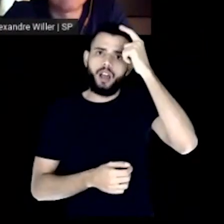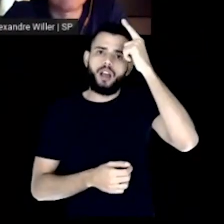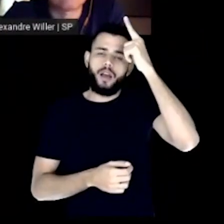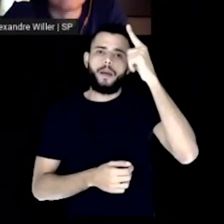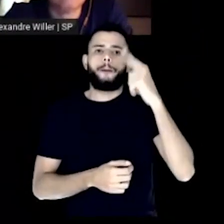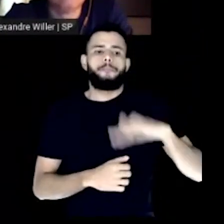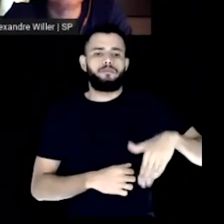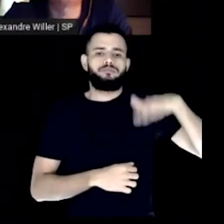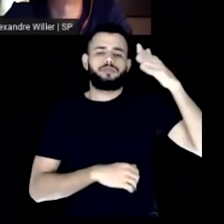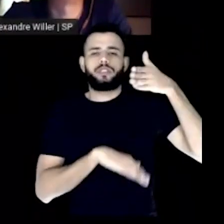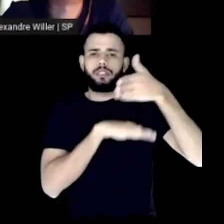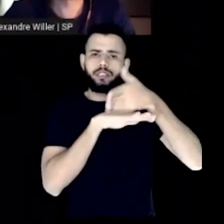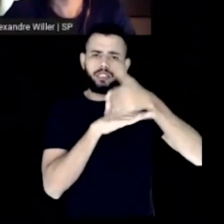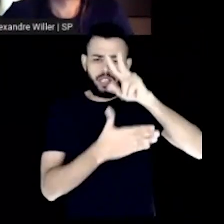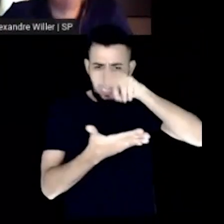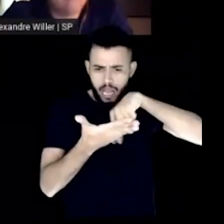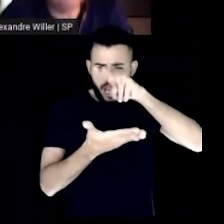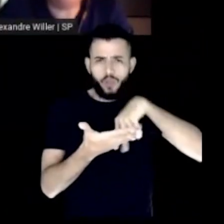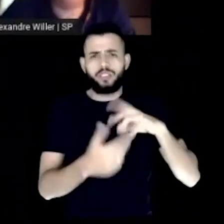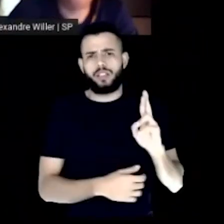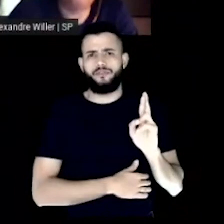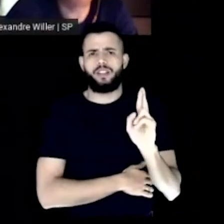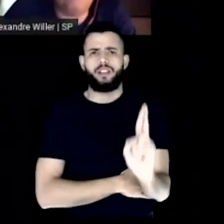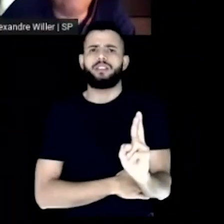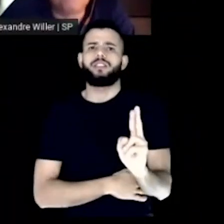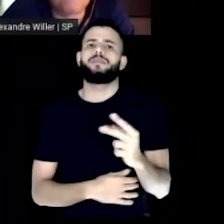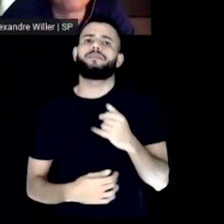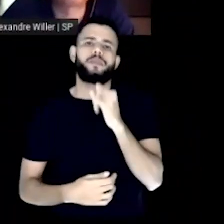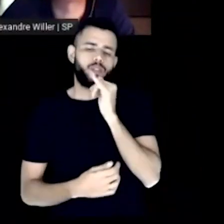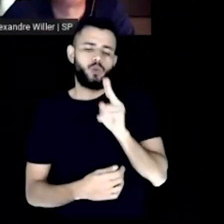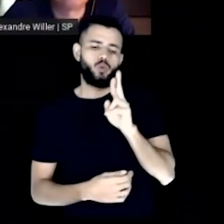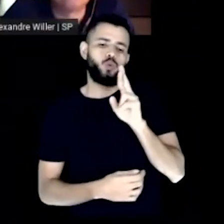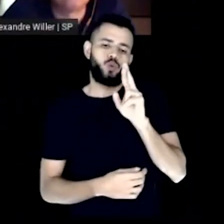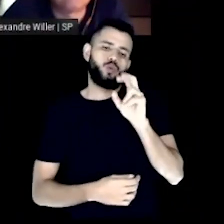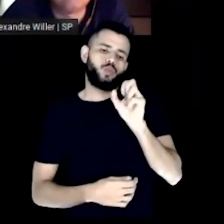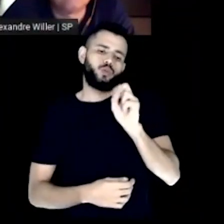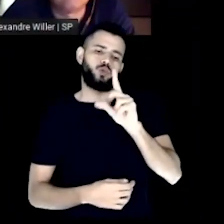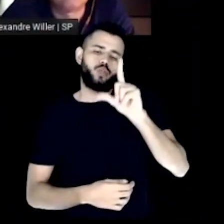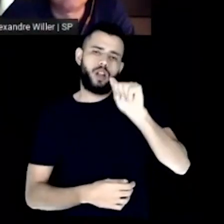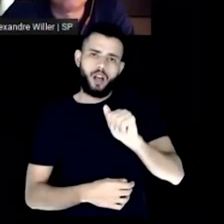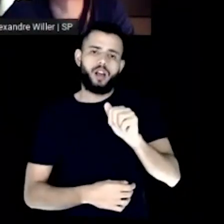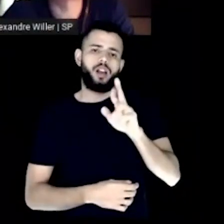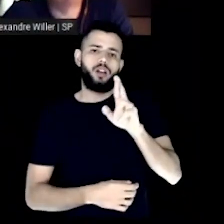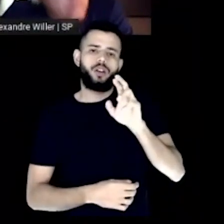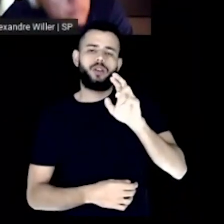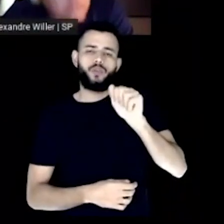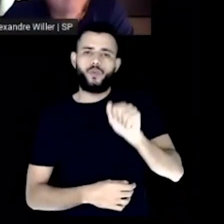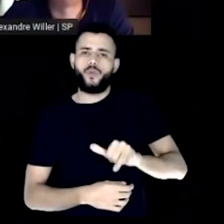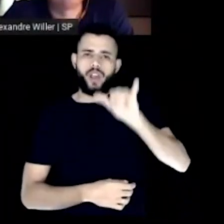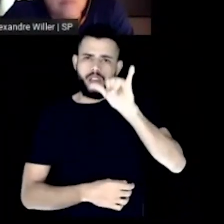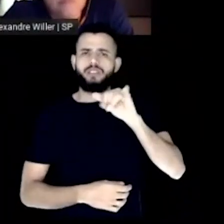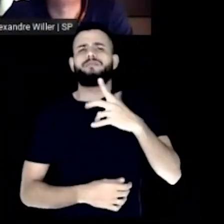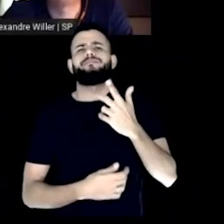né, acessando, lendo essas referências lá de fora que eu cresci, tipo, lendo Ursula Le Guin, Octavia